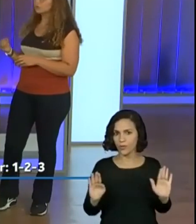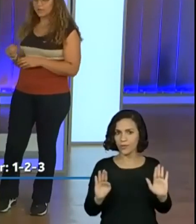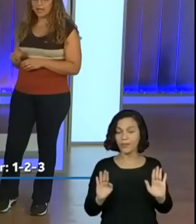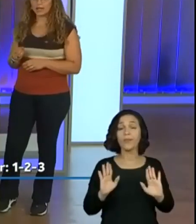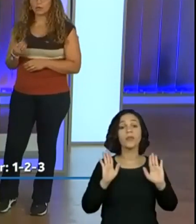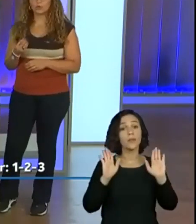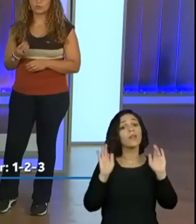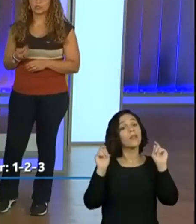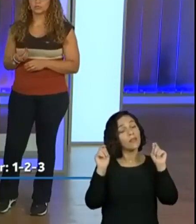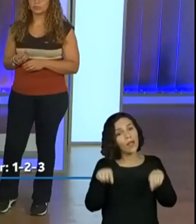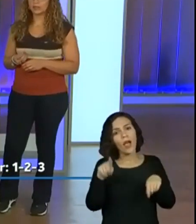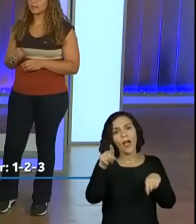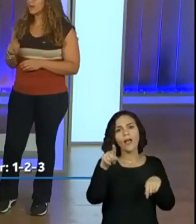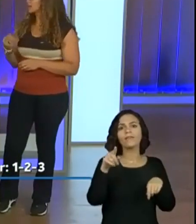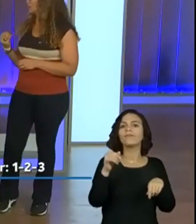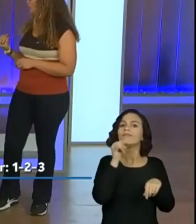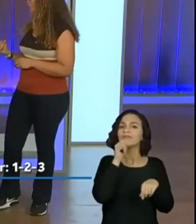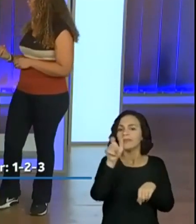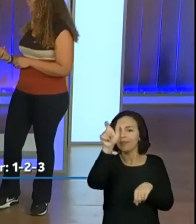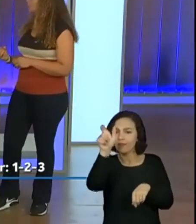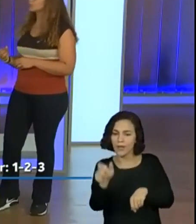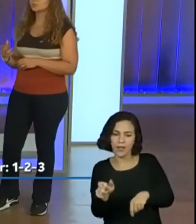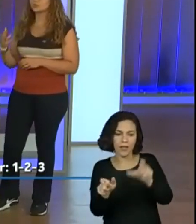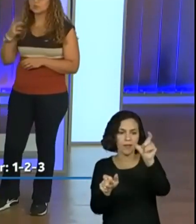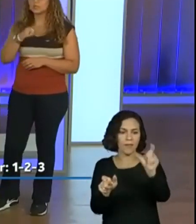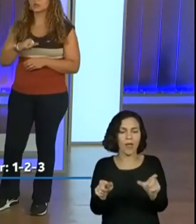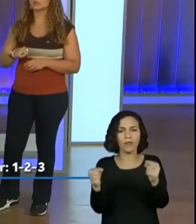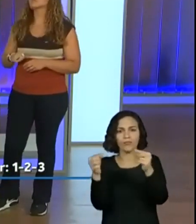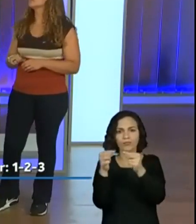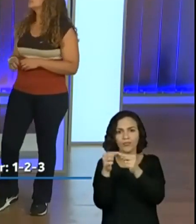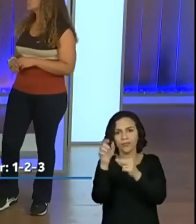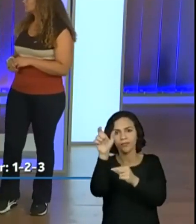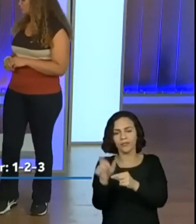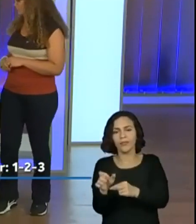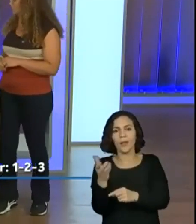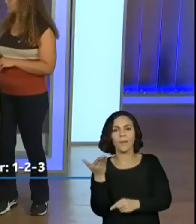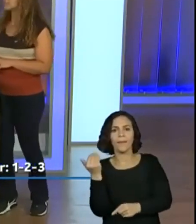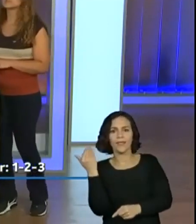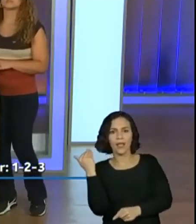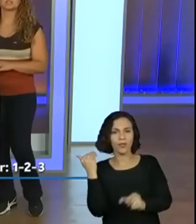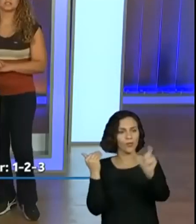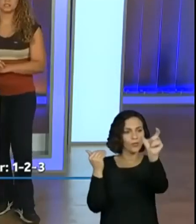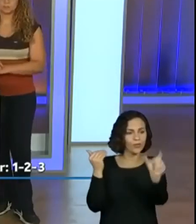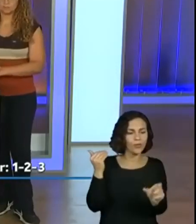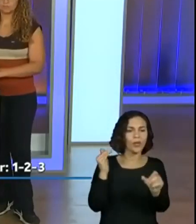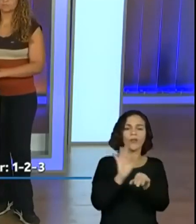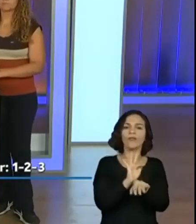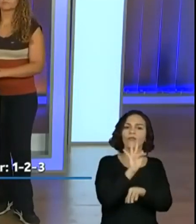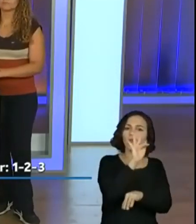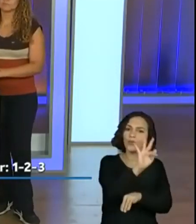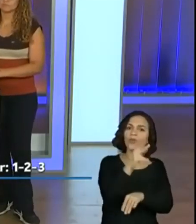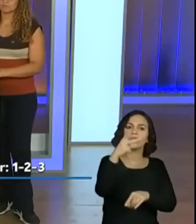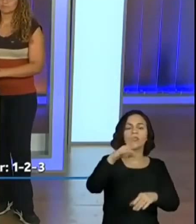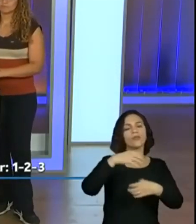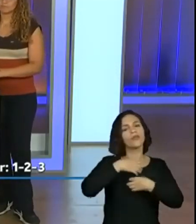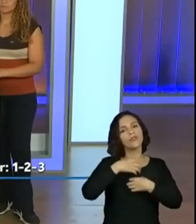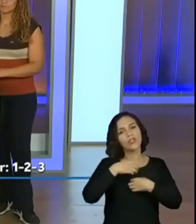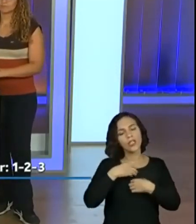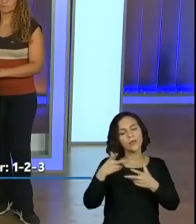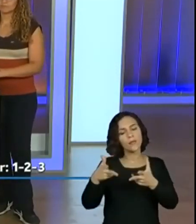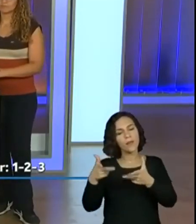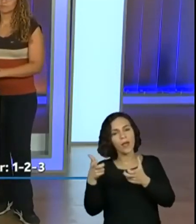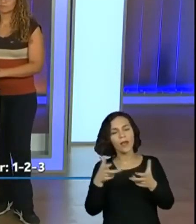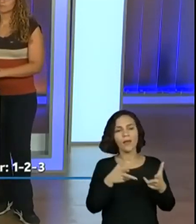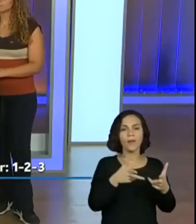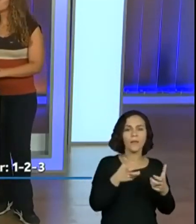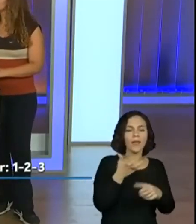podem montar a coluna do passado, a coluna do futuro. E vão fazendo da melhor forma, sim, destacando ali no texto. A